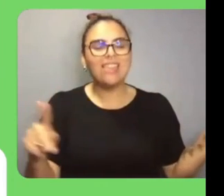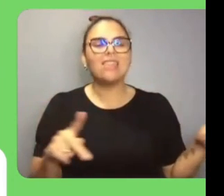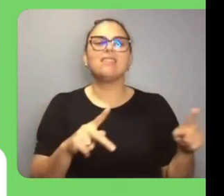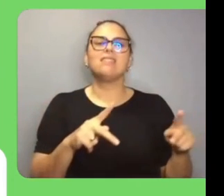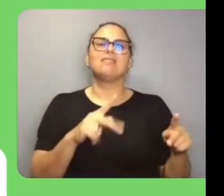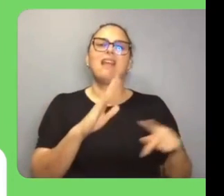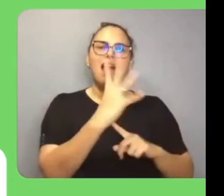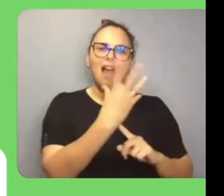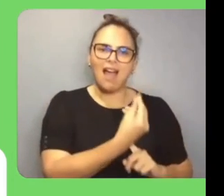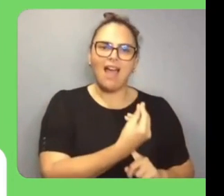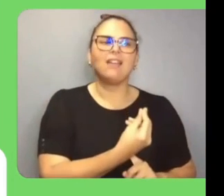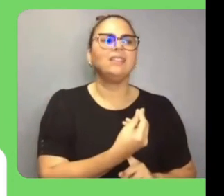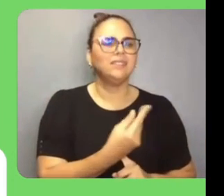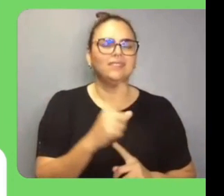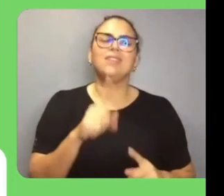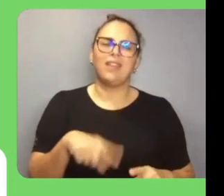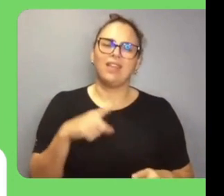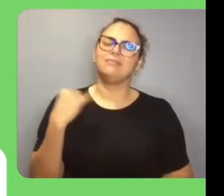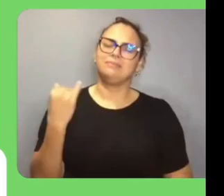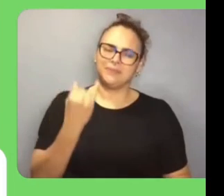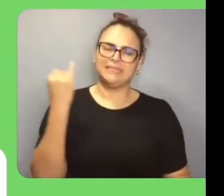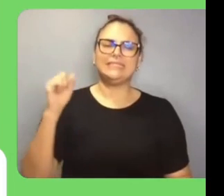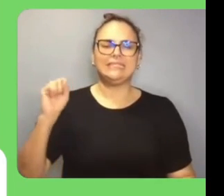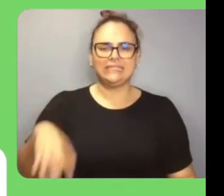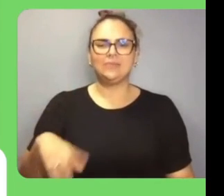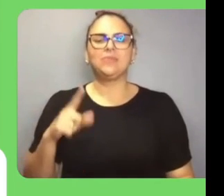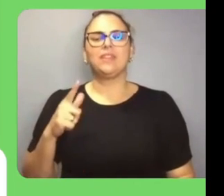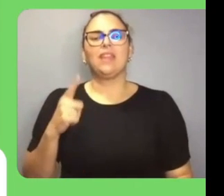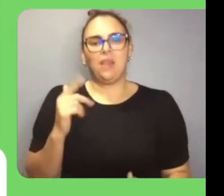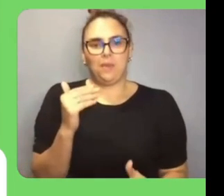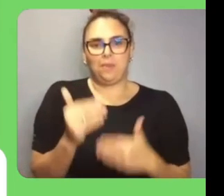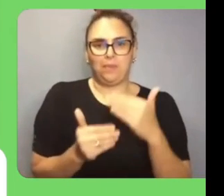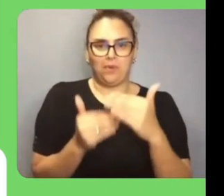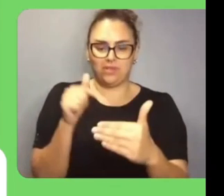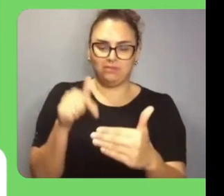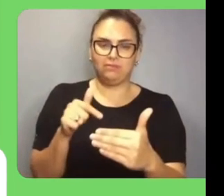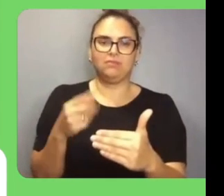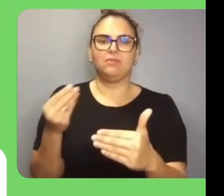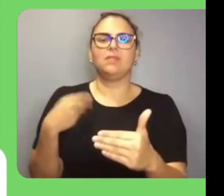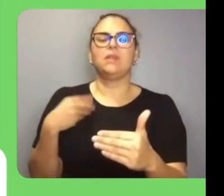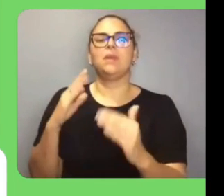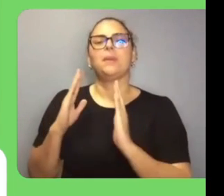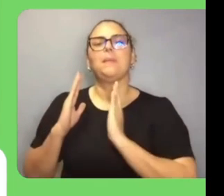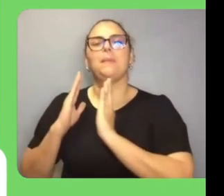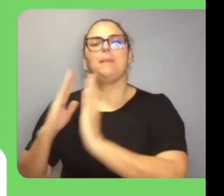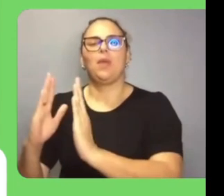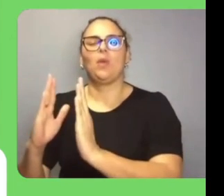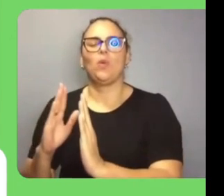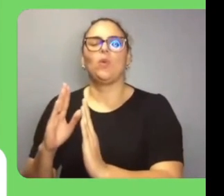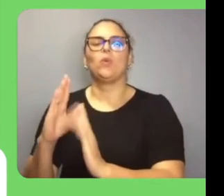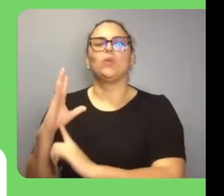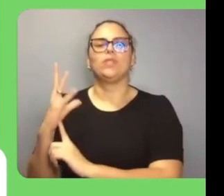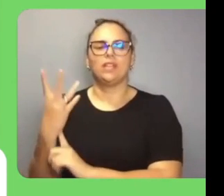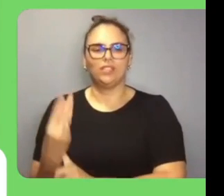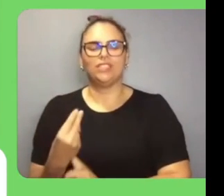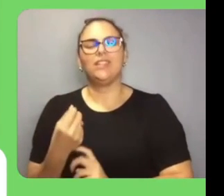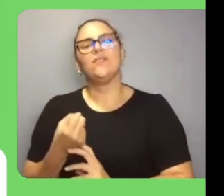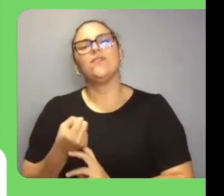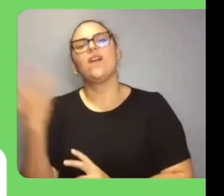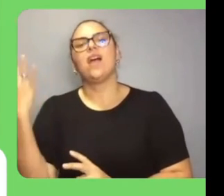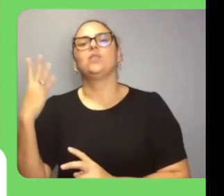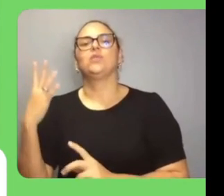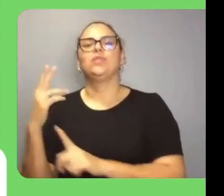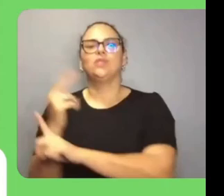diferença, entendeu? São processos interessantíssimos, do Beco dos Artistas também, vários ilustradores, a Nazura,